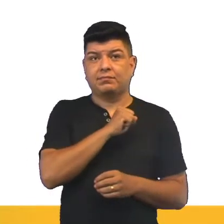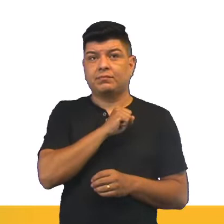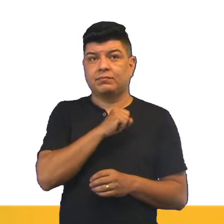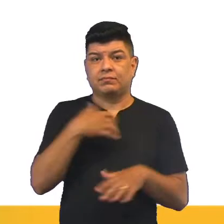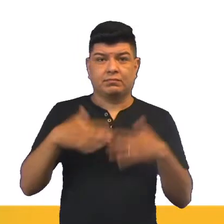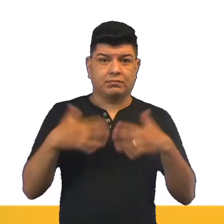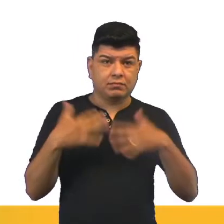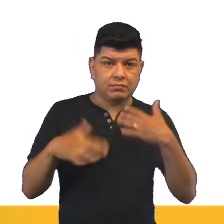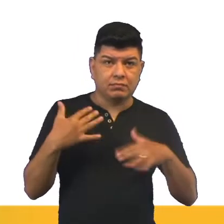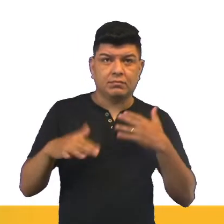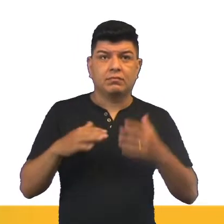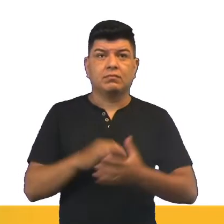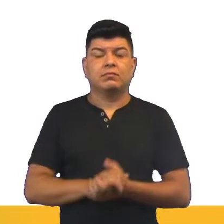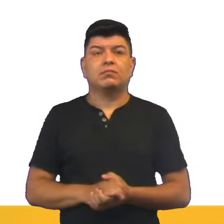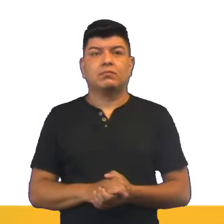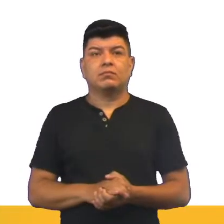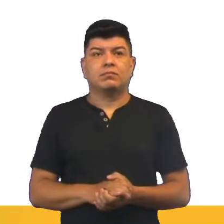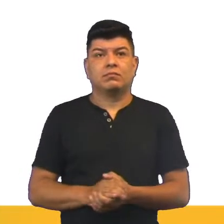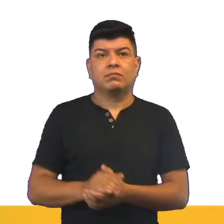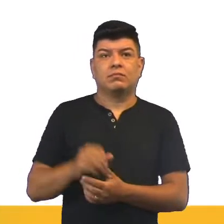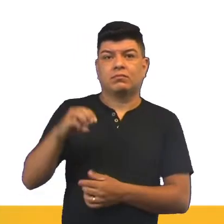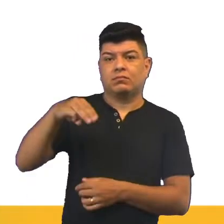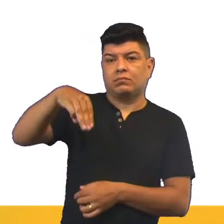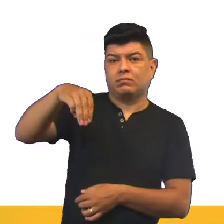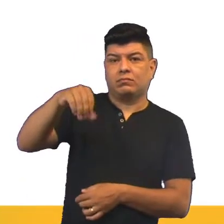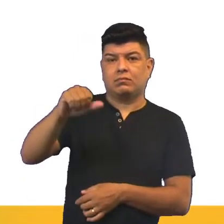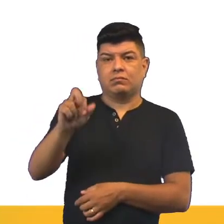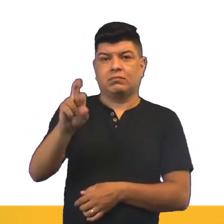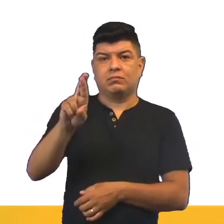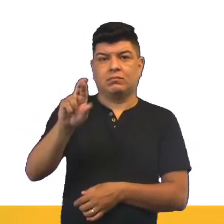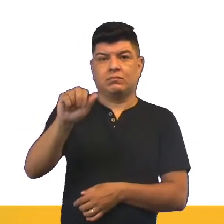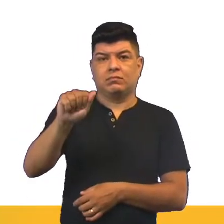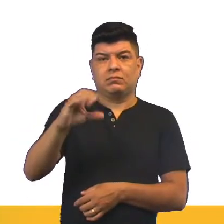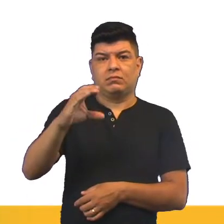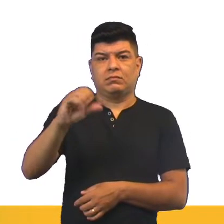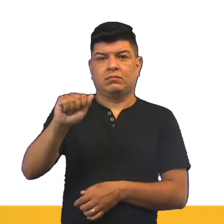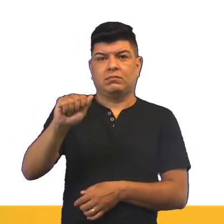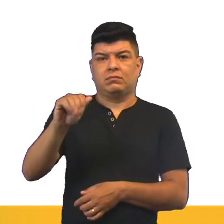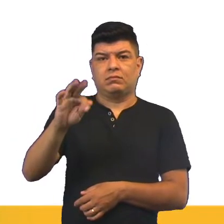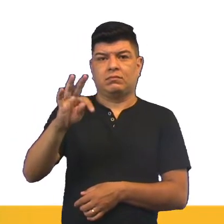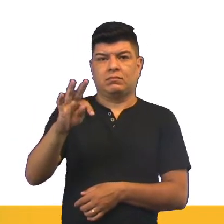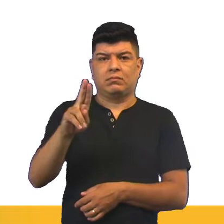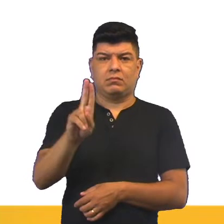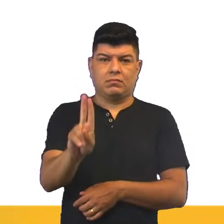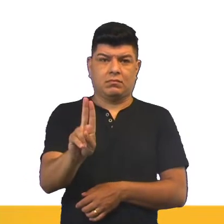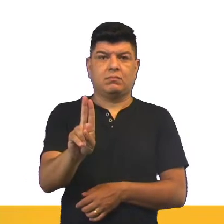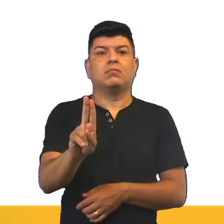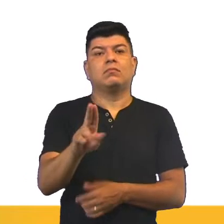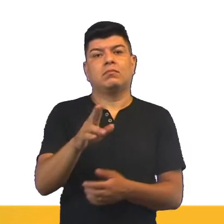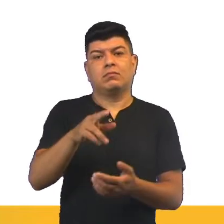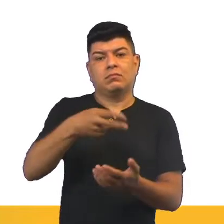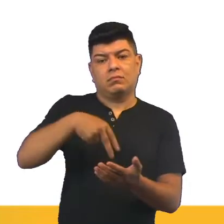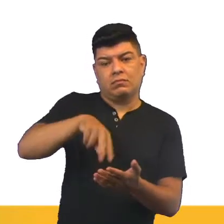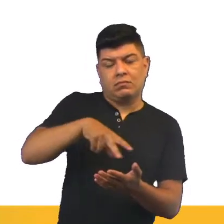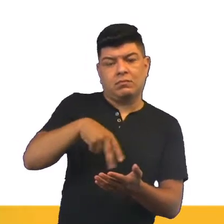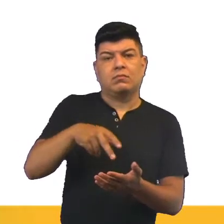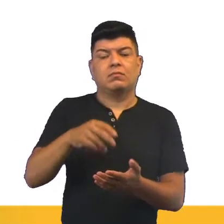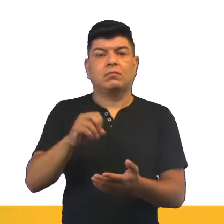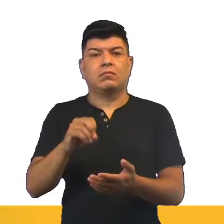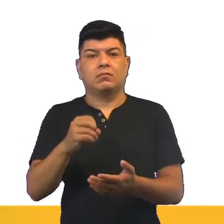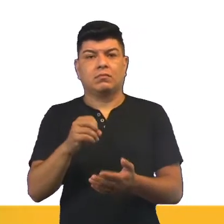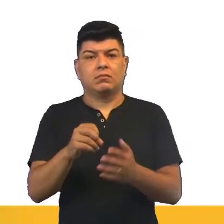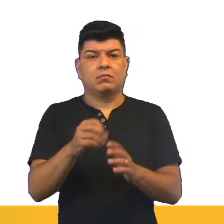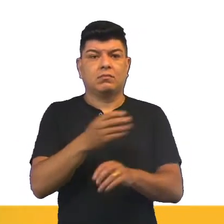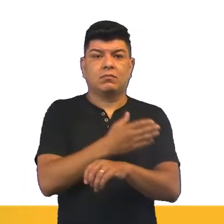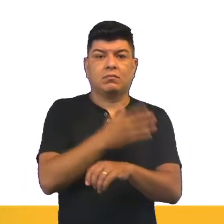nos movimentos. O maracatu, que é um termo africano que significa dança, ou batuque, é uma dança típica